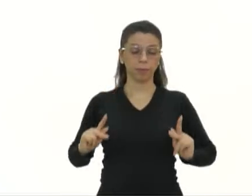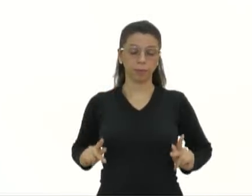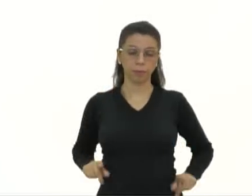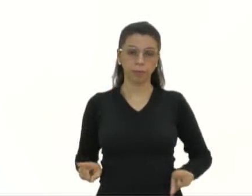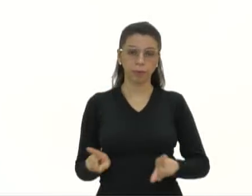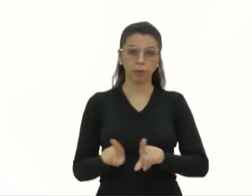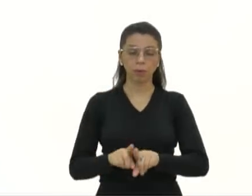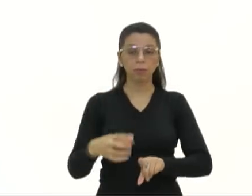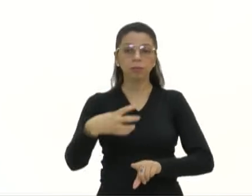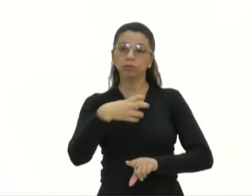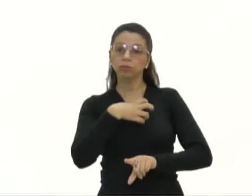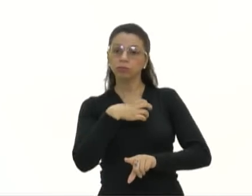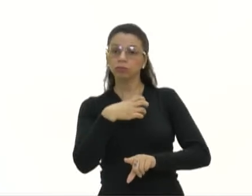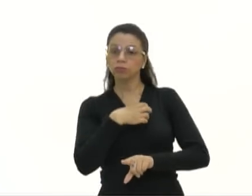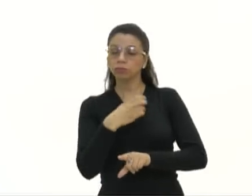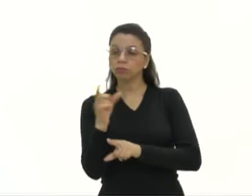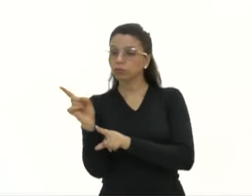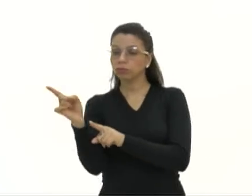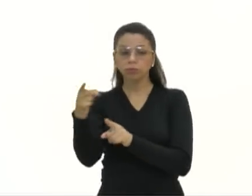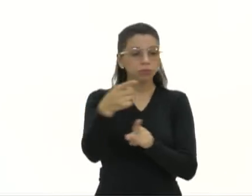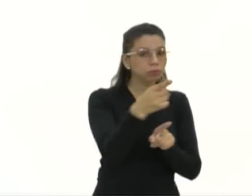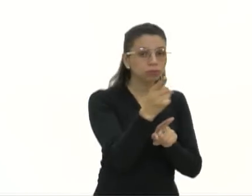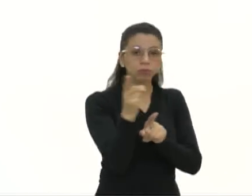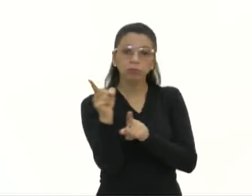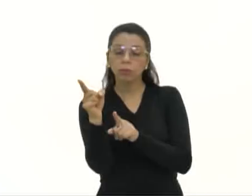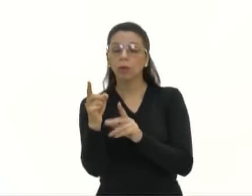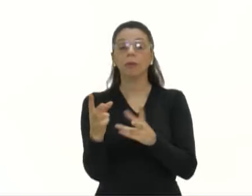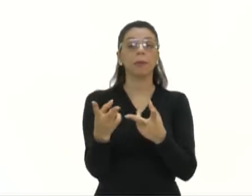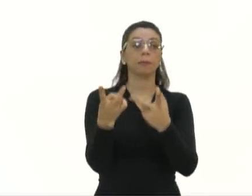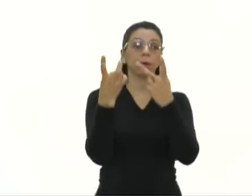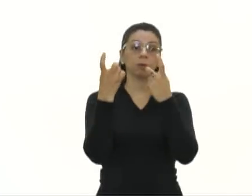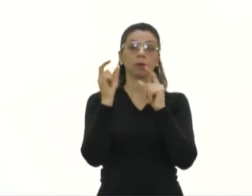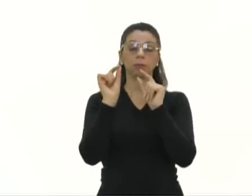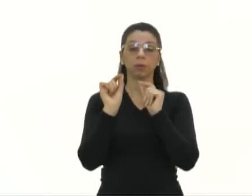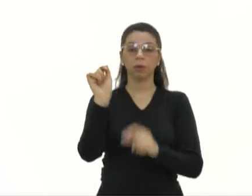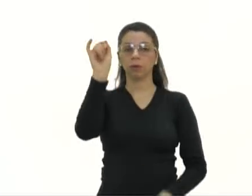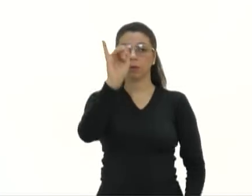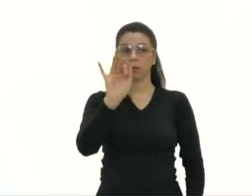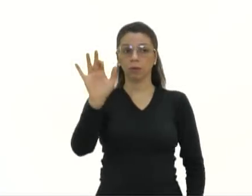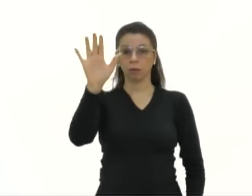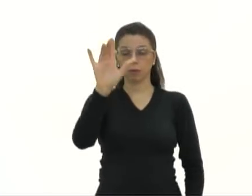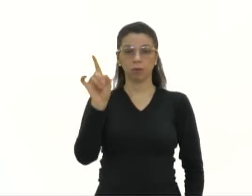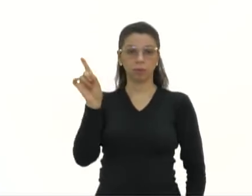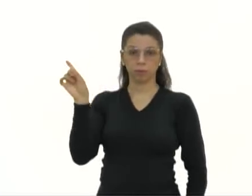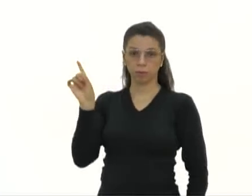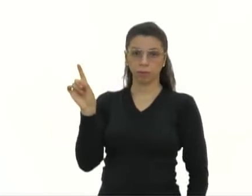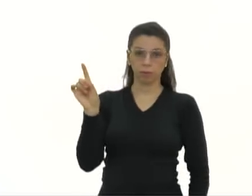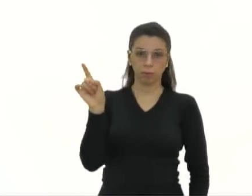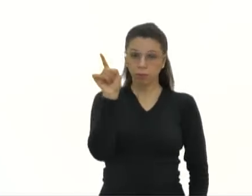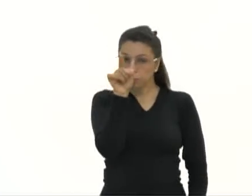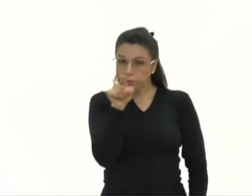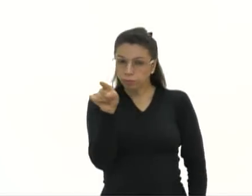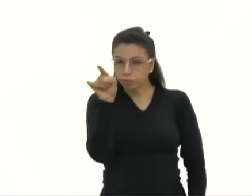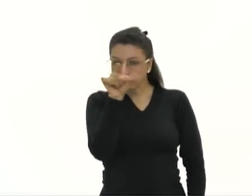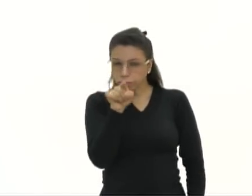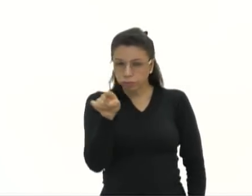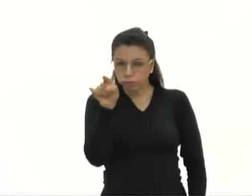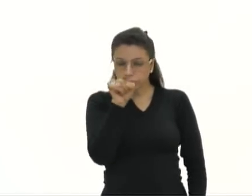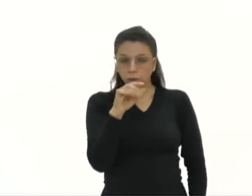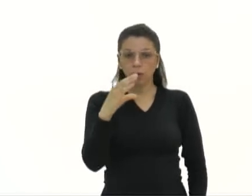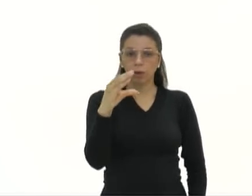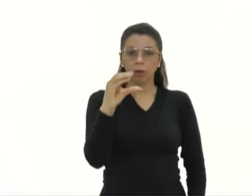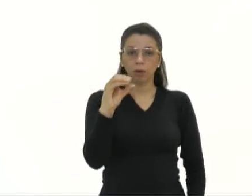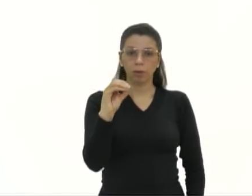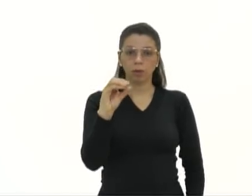nosso senso de direção. Então percebam nessa imagem que eu tenho ali a cóclea, lá em caracol, como eu